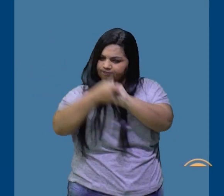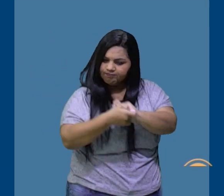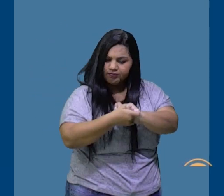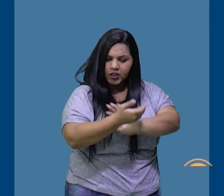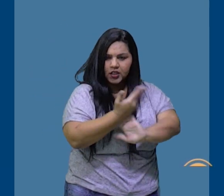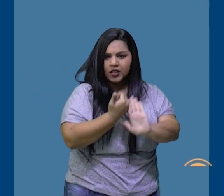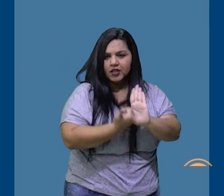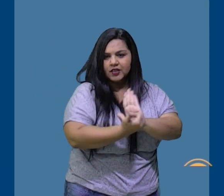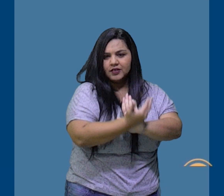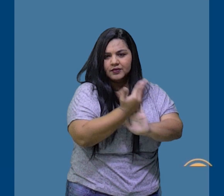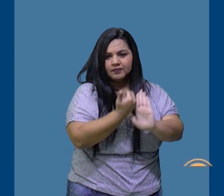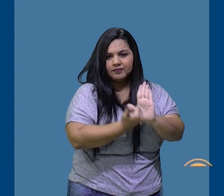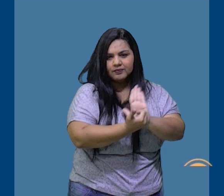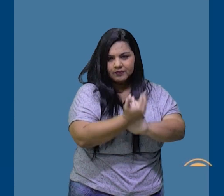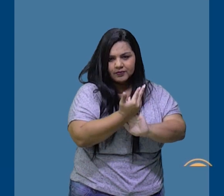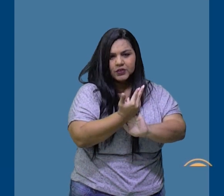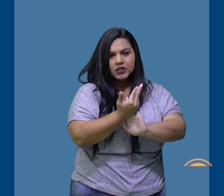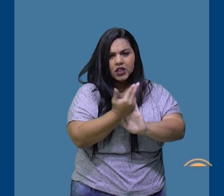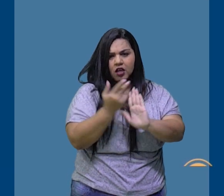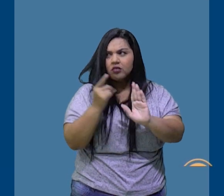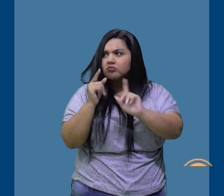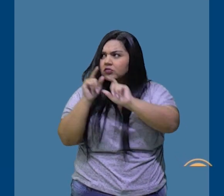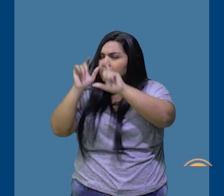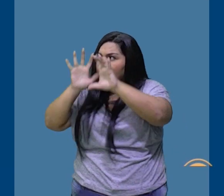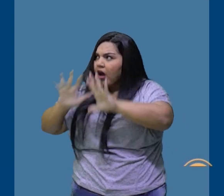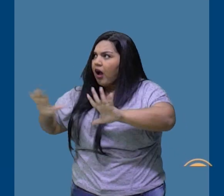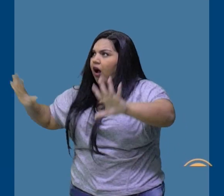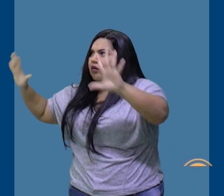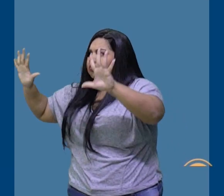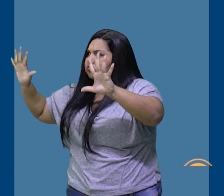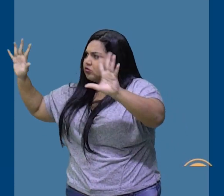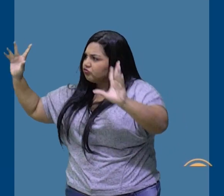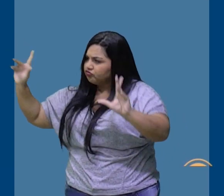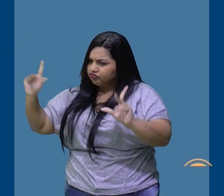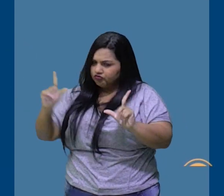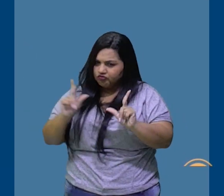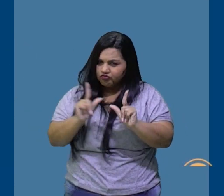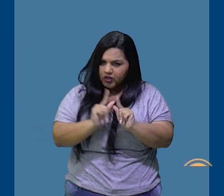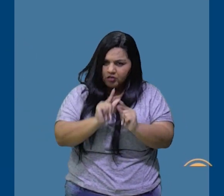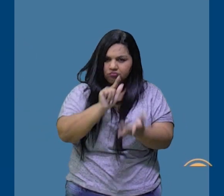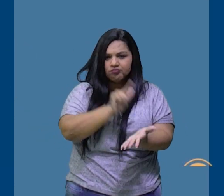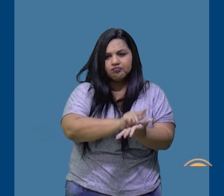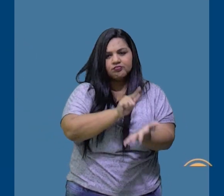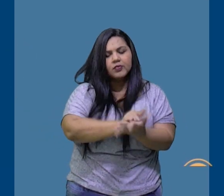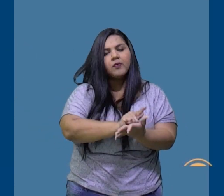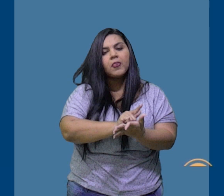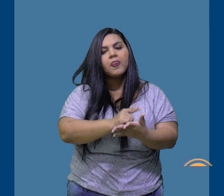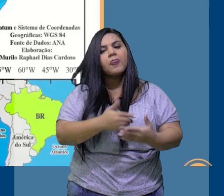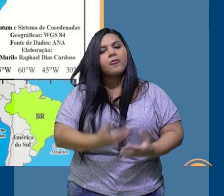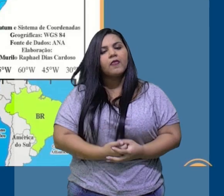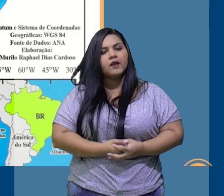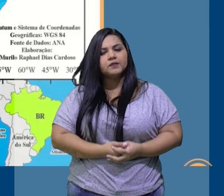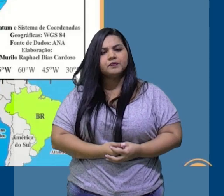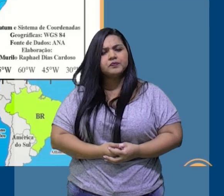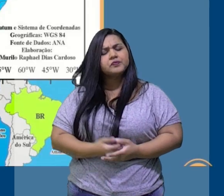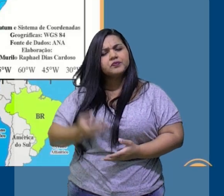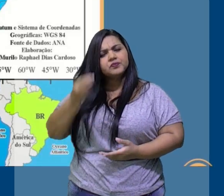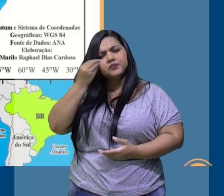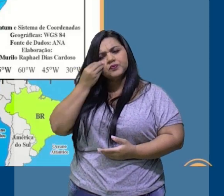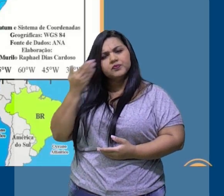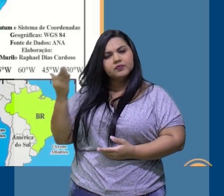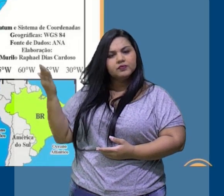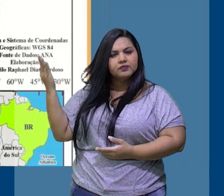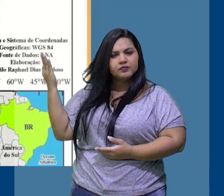uma área que ela teve de ser reduzida para caber ali no papel. Aí nós temos no mapinha, eu vou mostrar aí nesse próximo